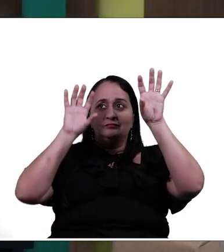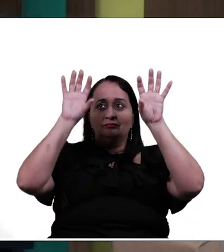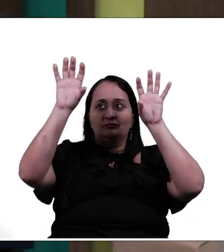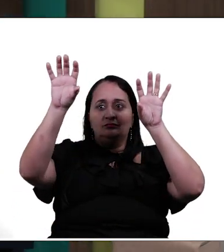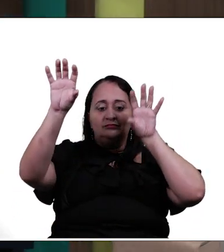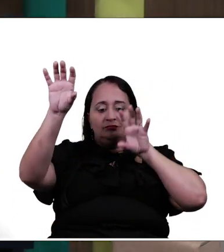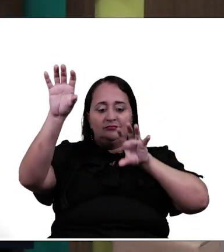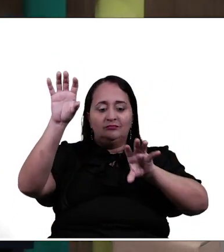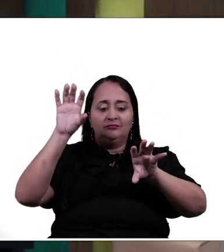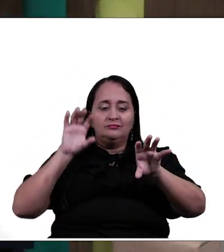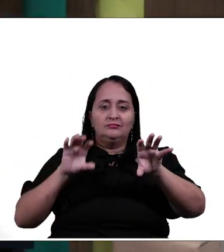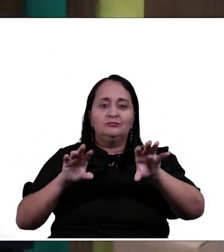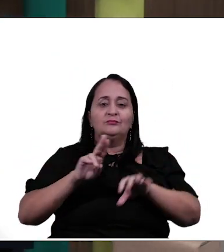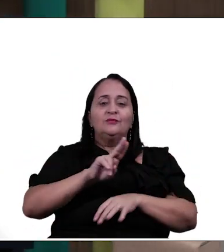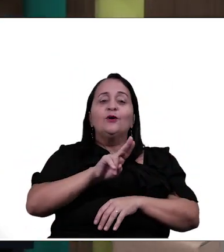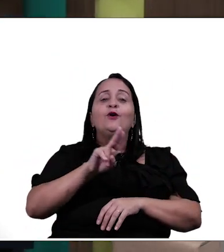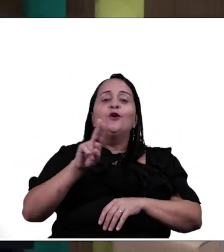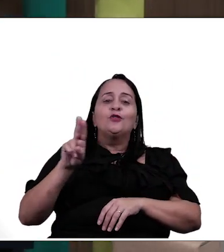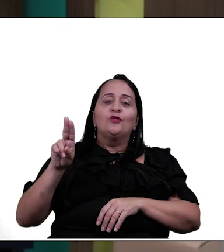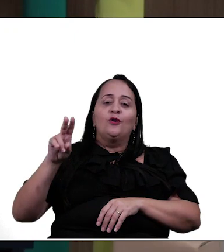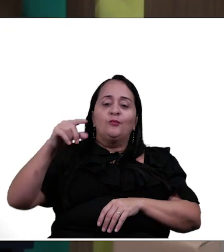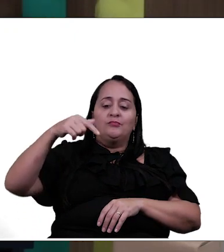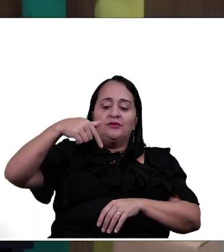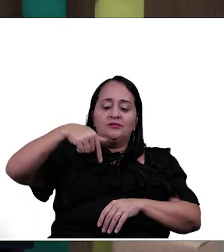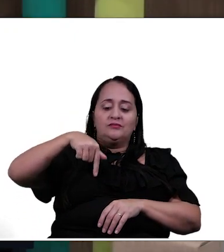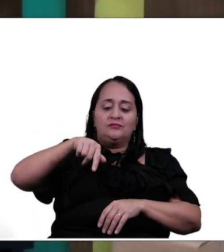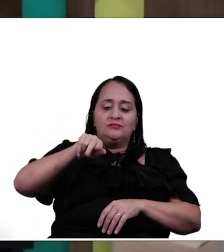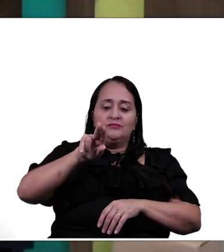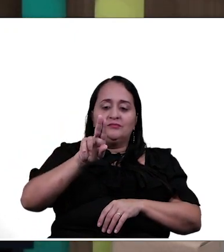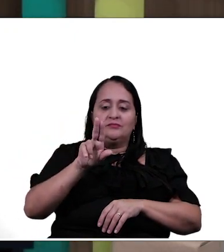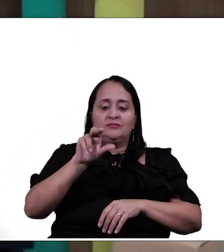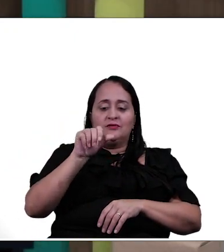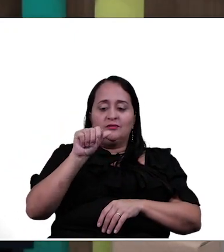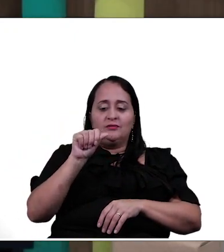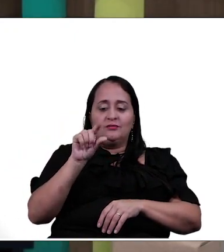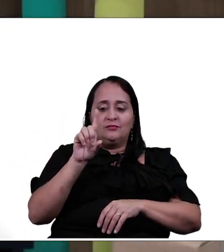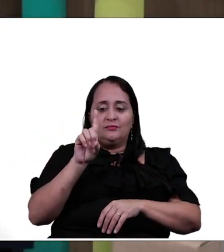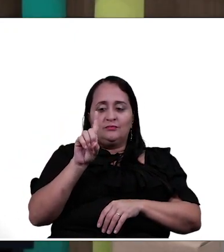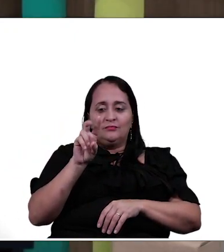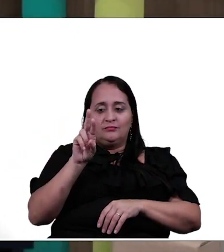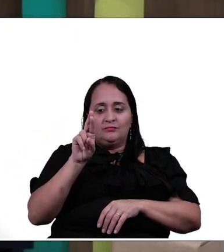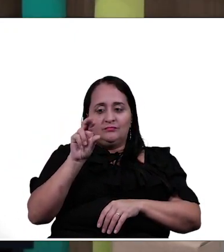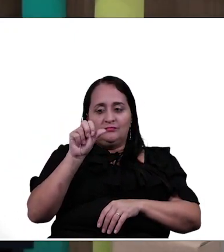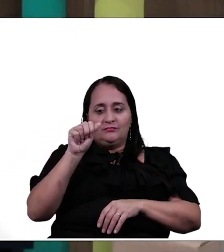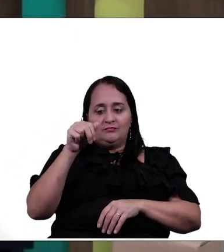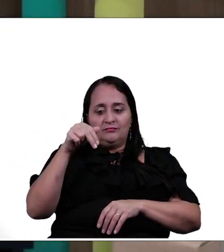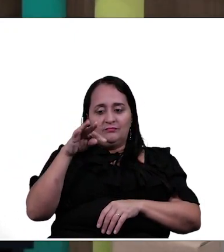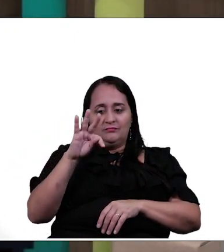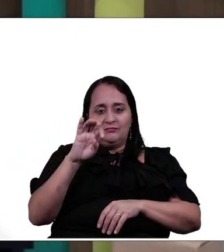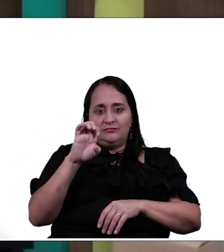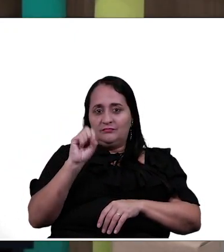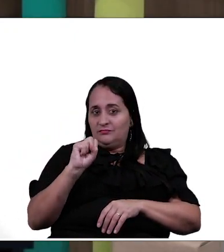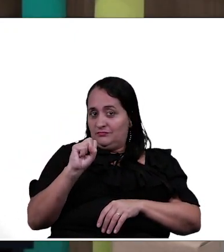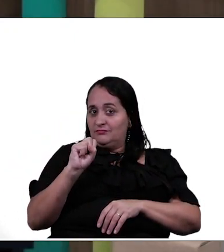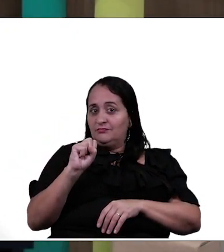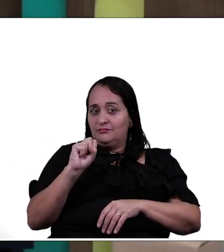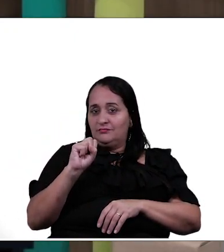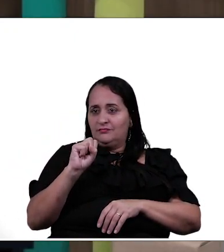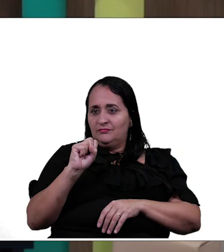vou colocar mais um exemplo de dízima periódica simples. Se eu tivesse, por